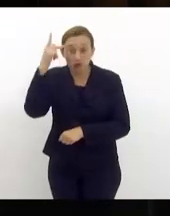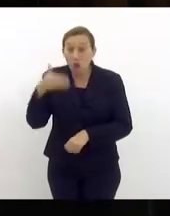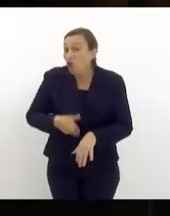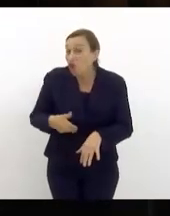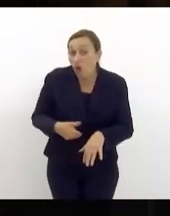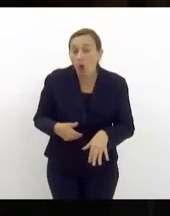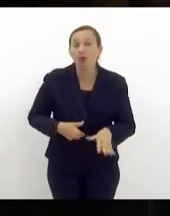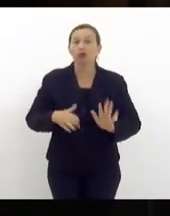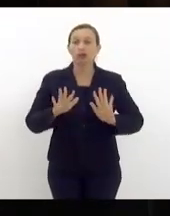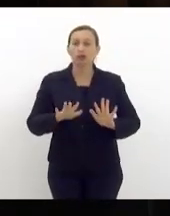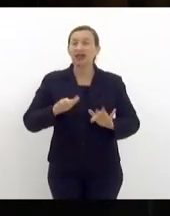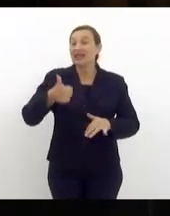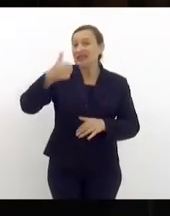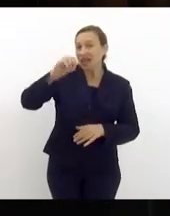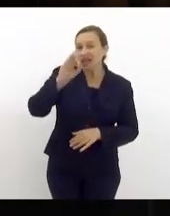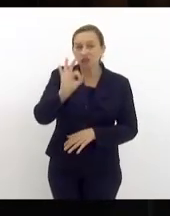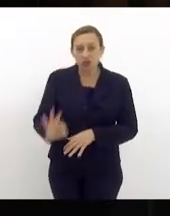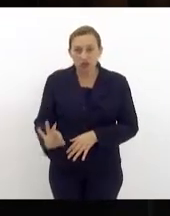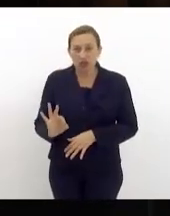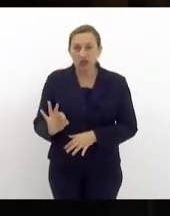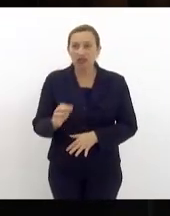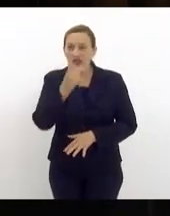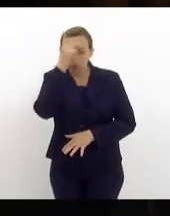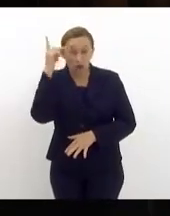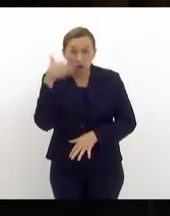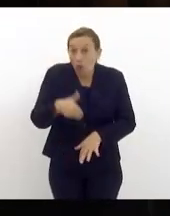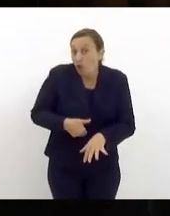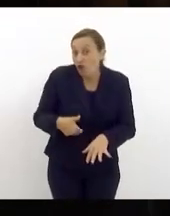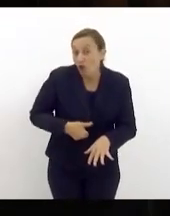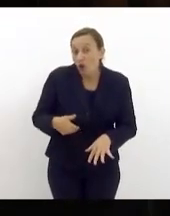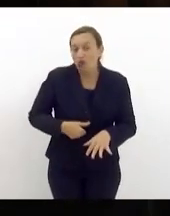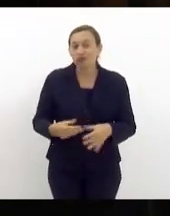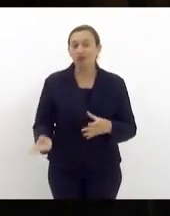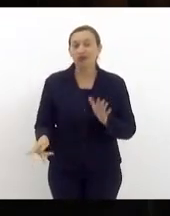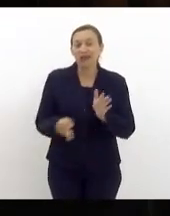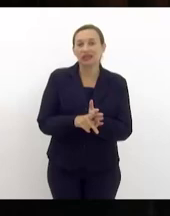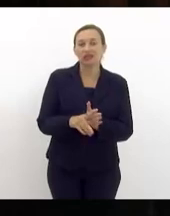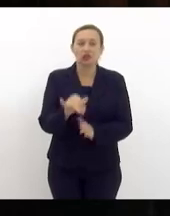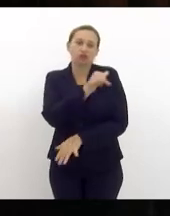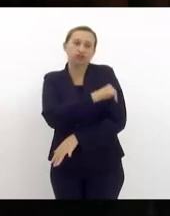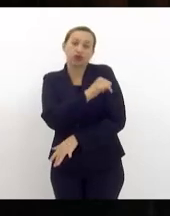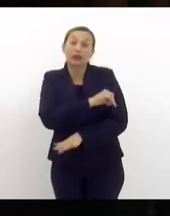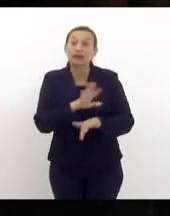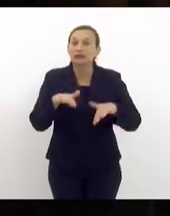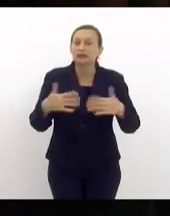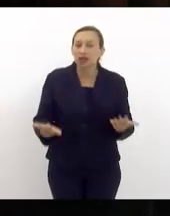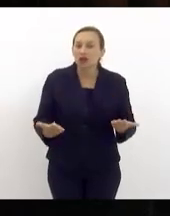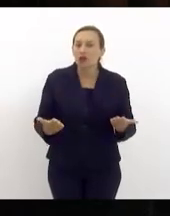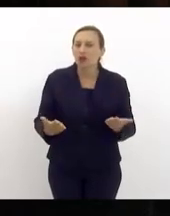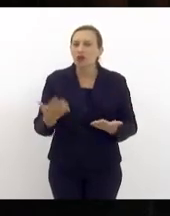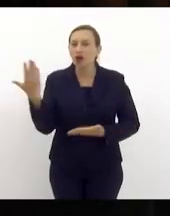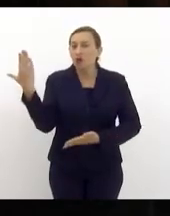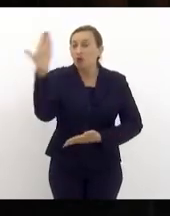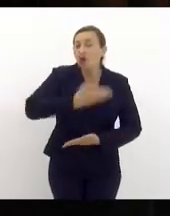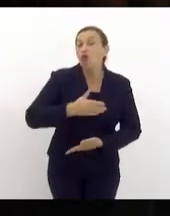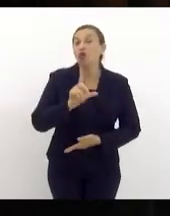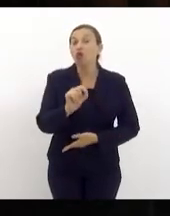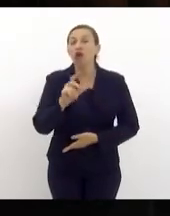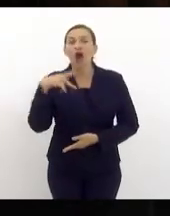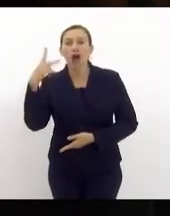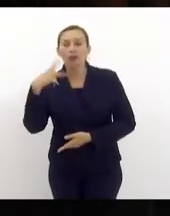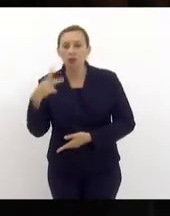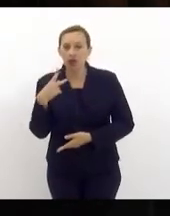seja, 10% dos famintos do Brasil estão no Rio de Janeiro. E isso é prova da política,